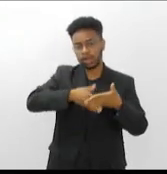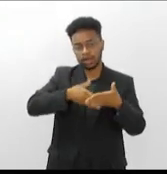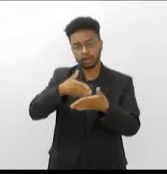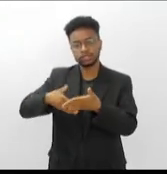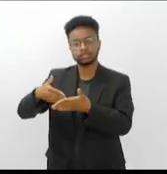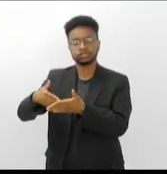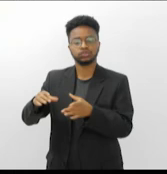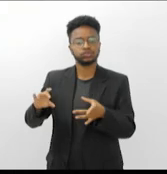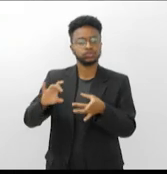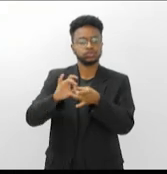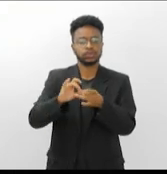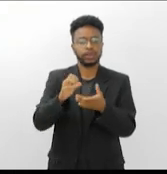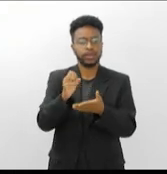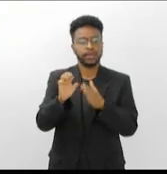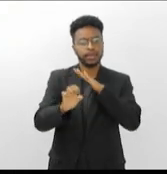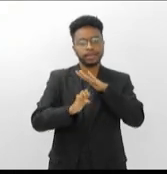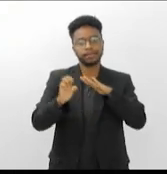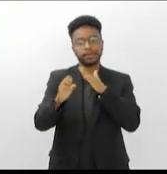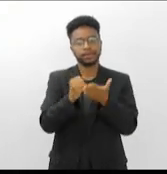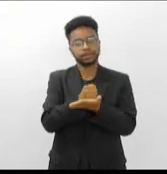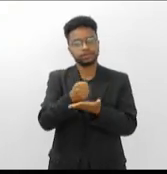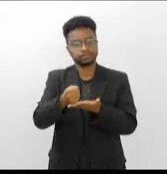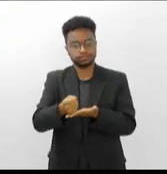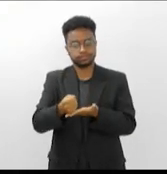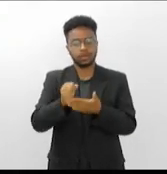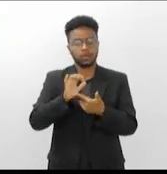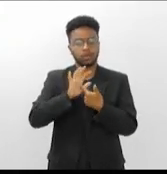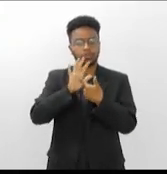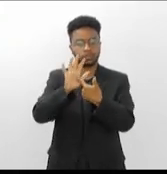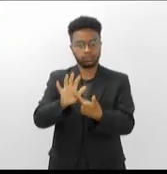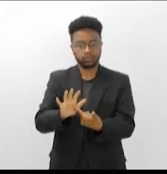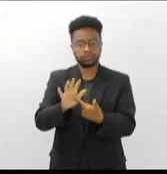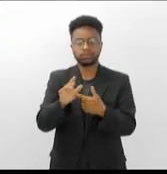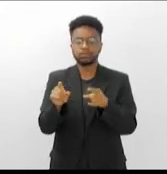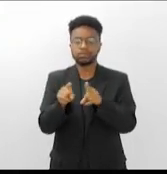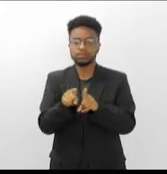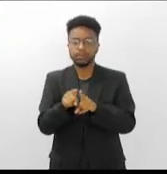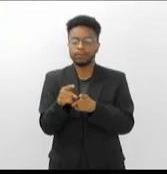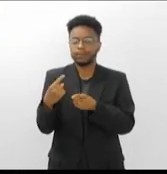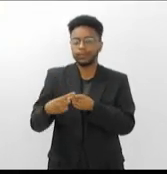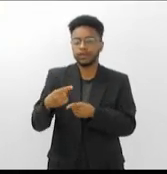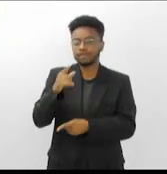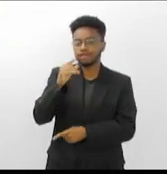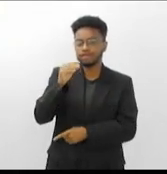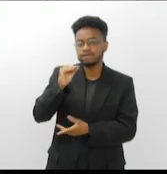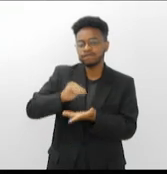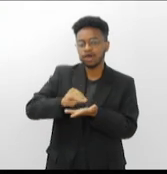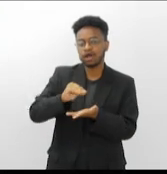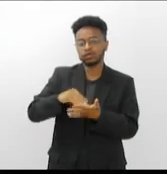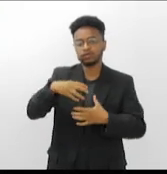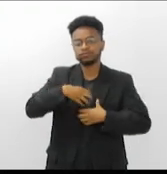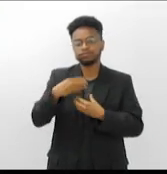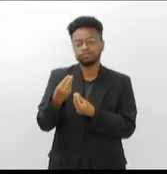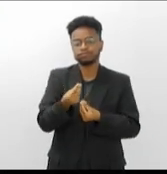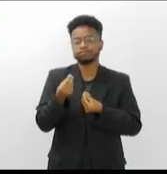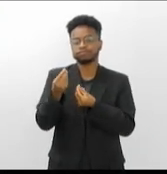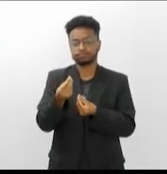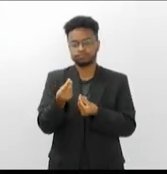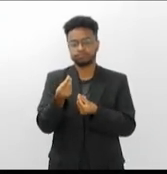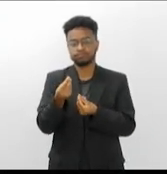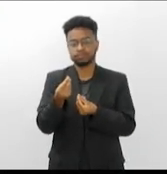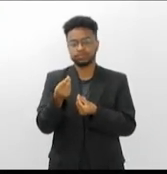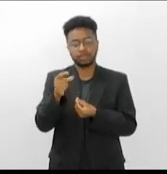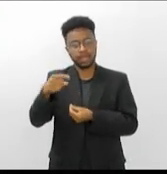estas concessionárias estão demonstrando ter e diante da falta de sensibilidade que